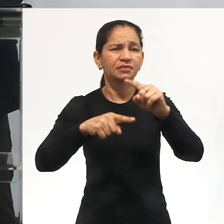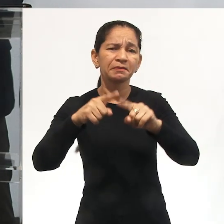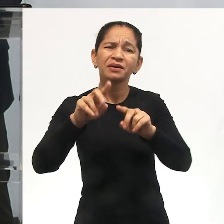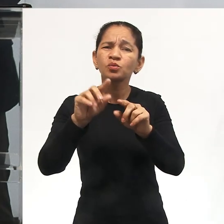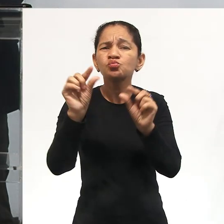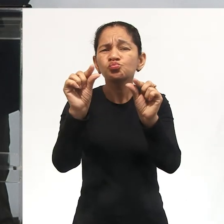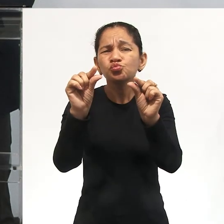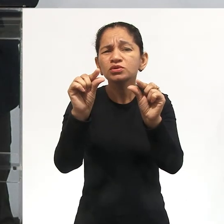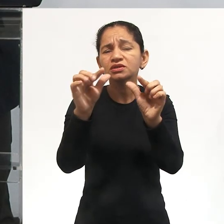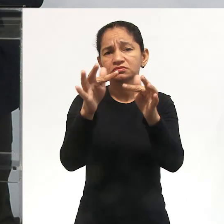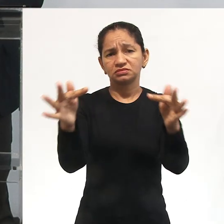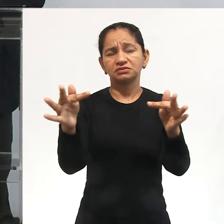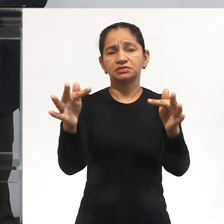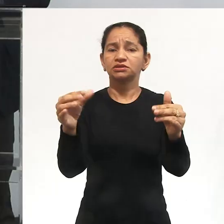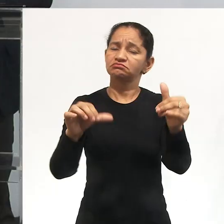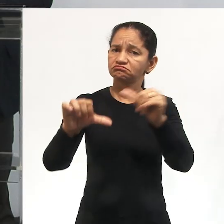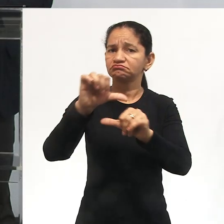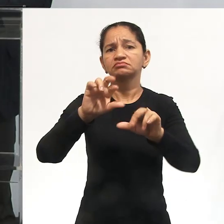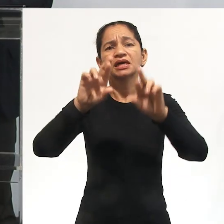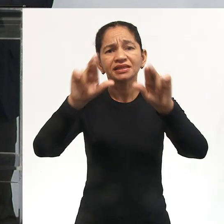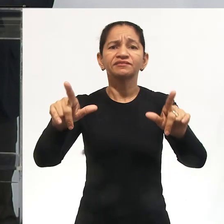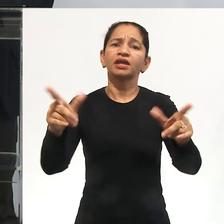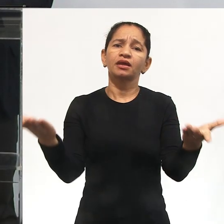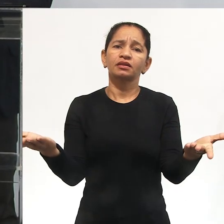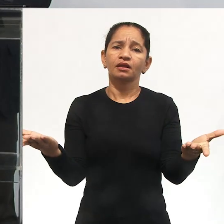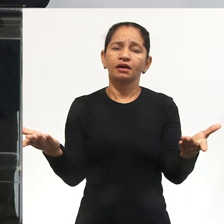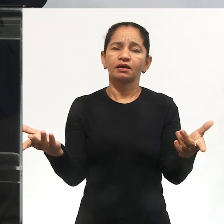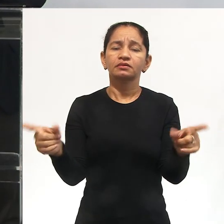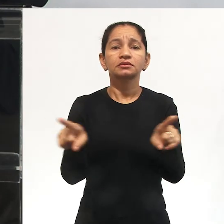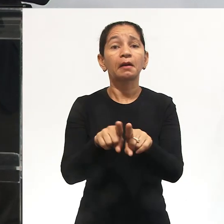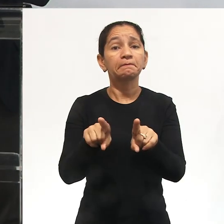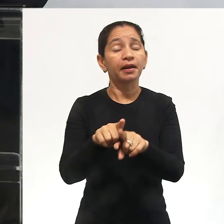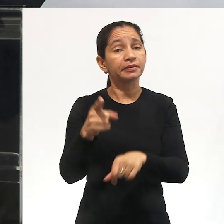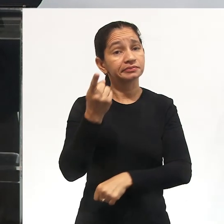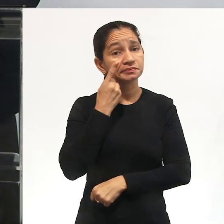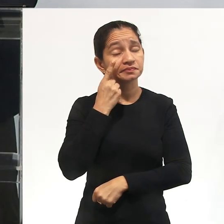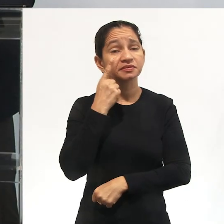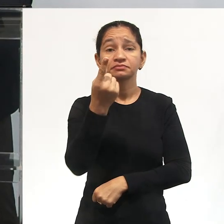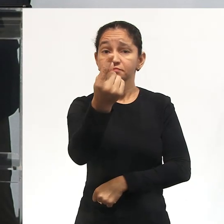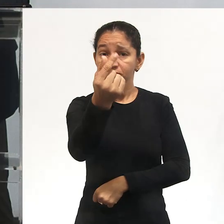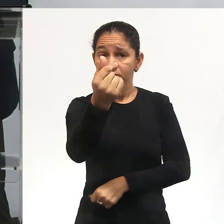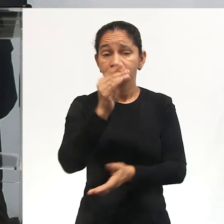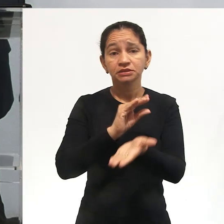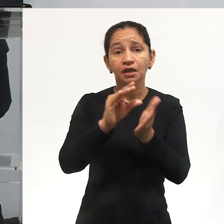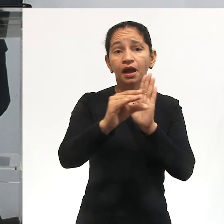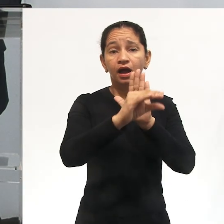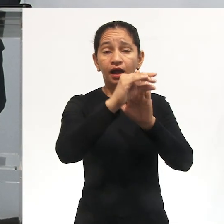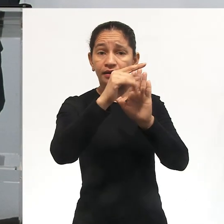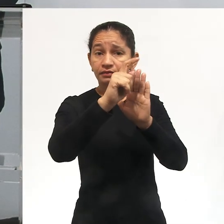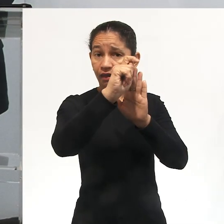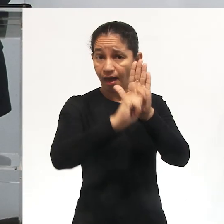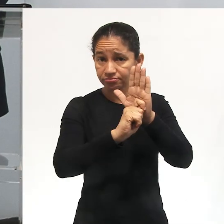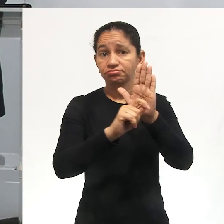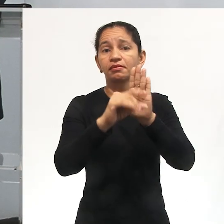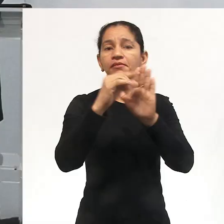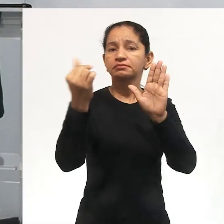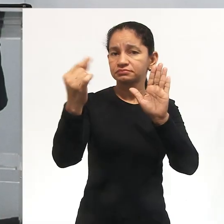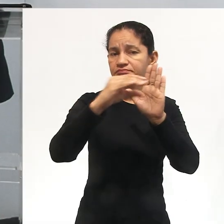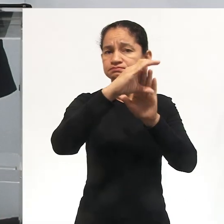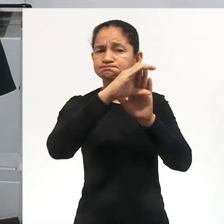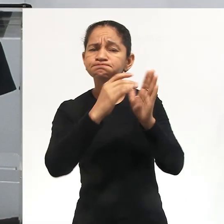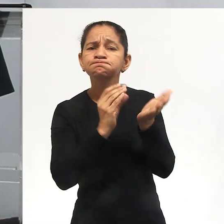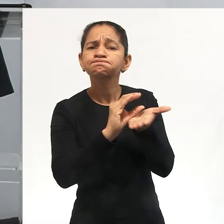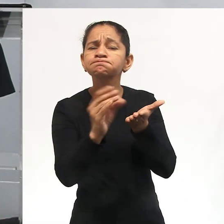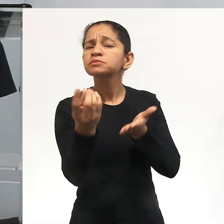de uma mudançazinha que você quer no objeto. Você deve analisar para saber se aquele